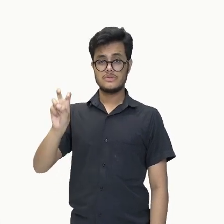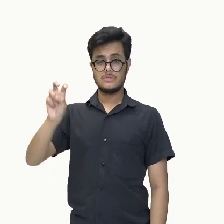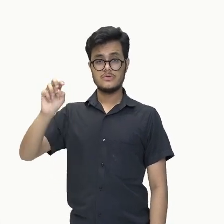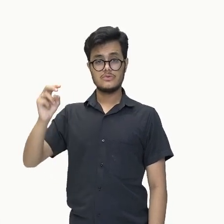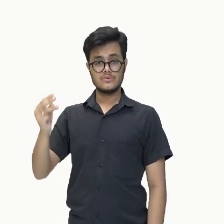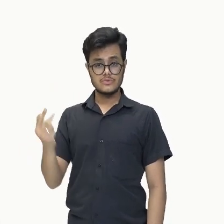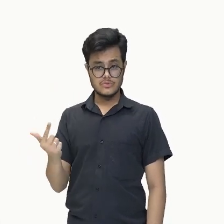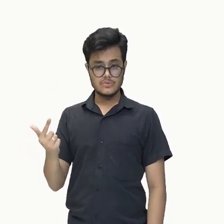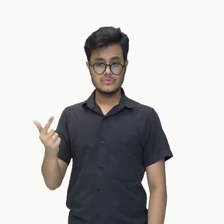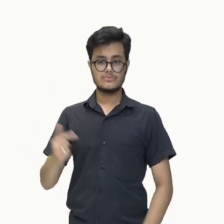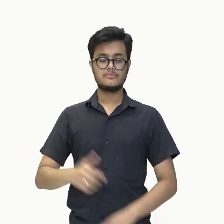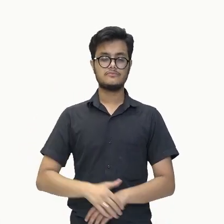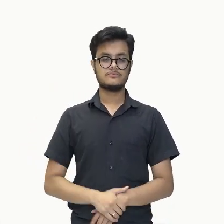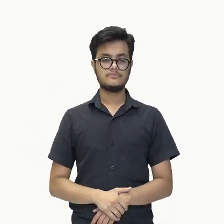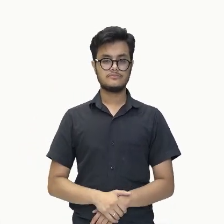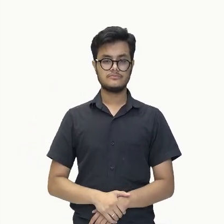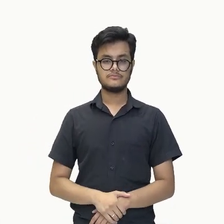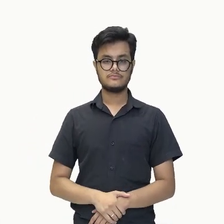18.481